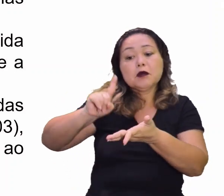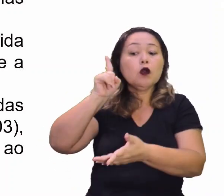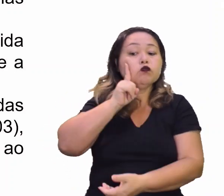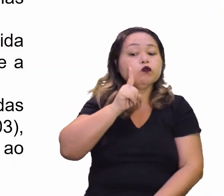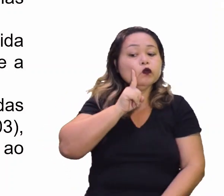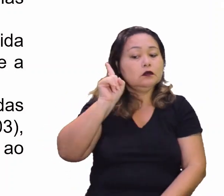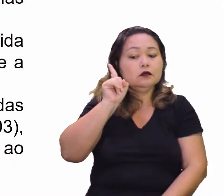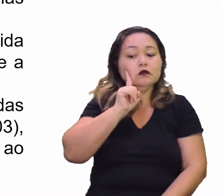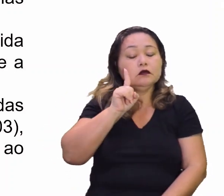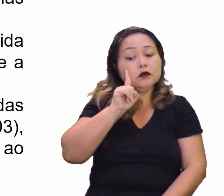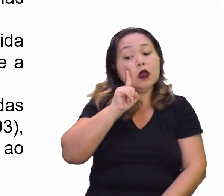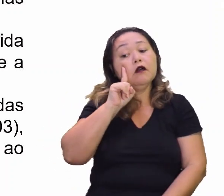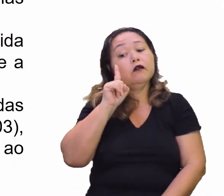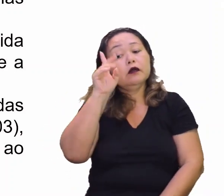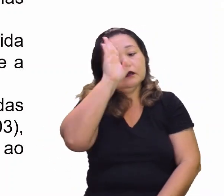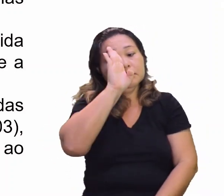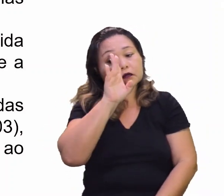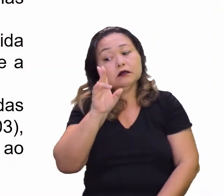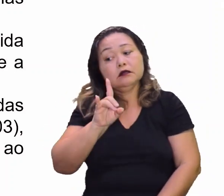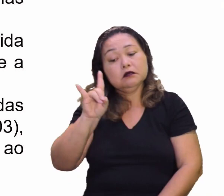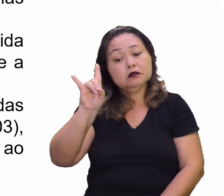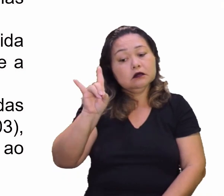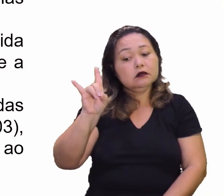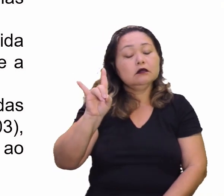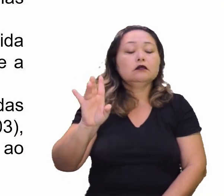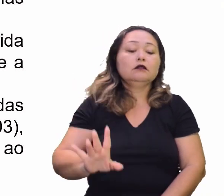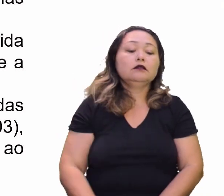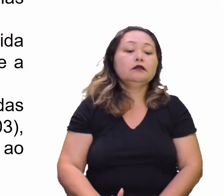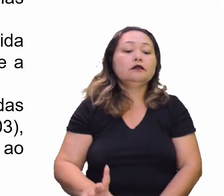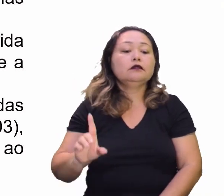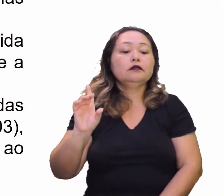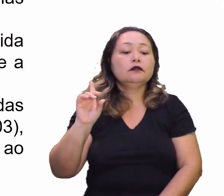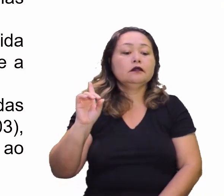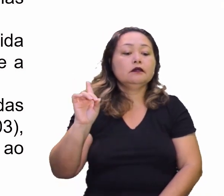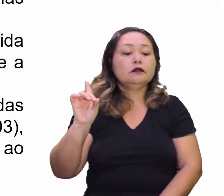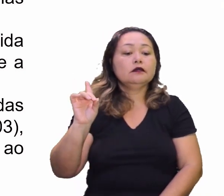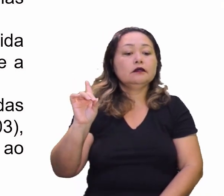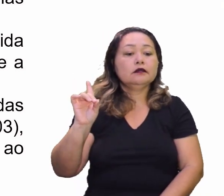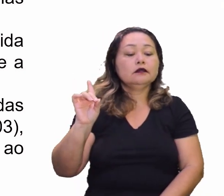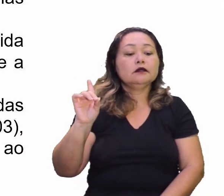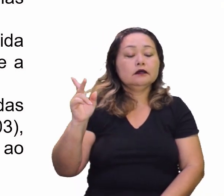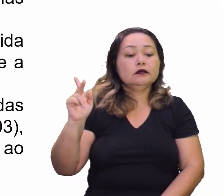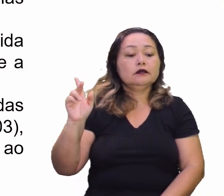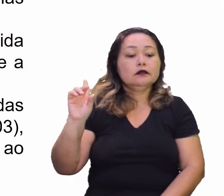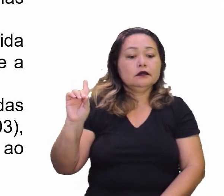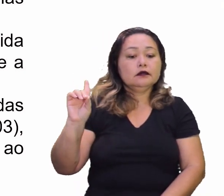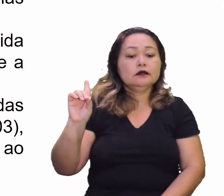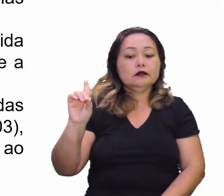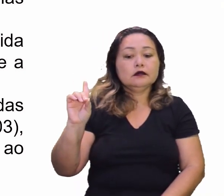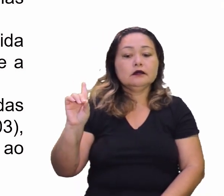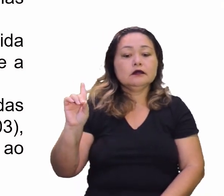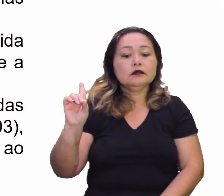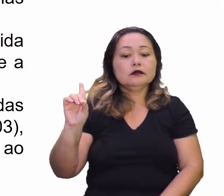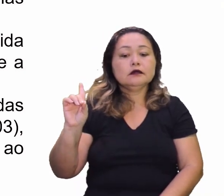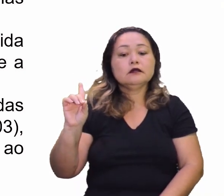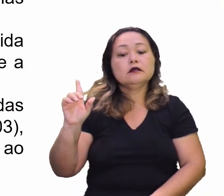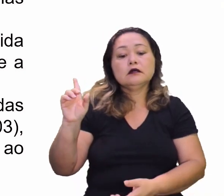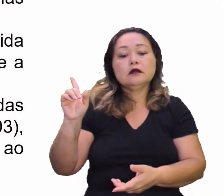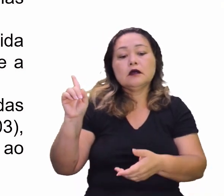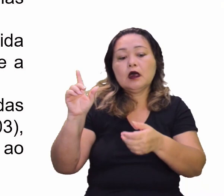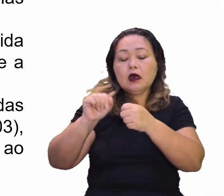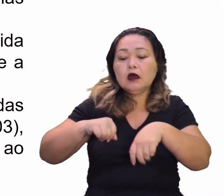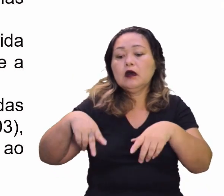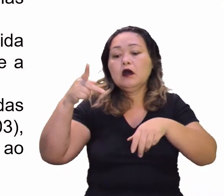Estados Unidos. Exato. Foi entre Brasil e Bolívia. É isso? A D. Ah, ele está falando que a D prejudicou a